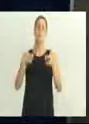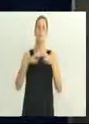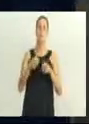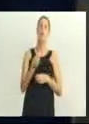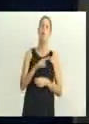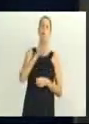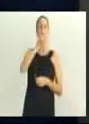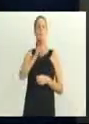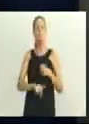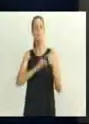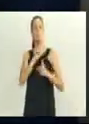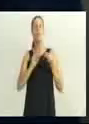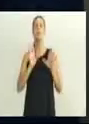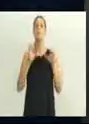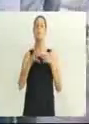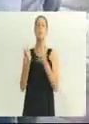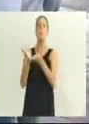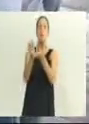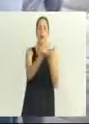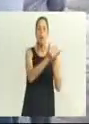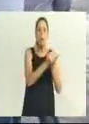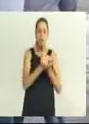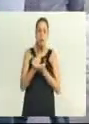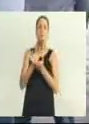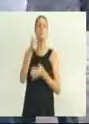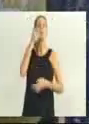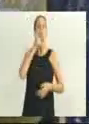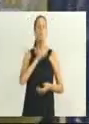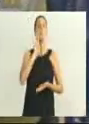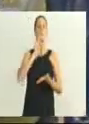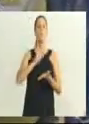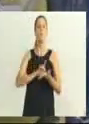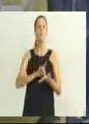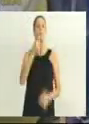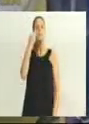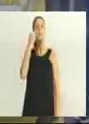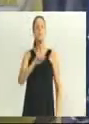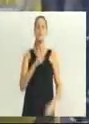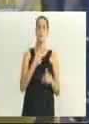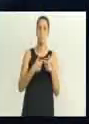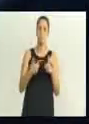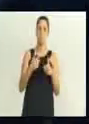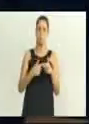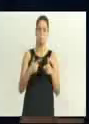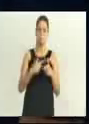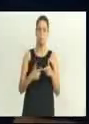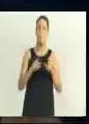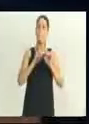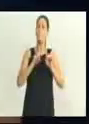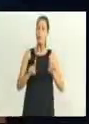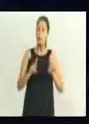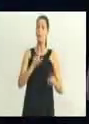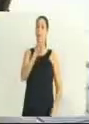conjunto das informações necessárias para que nós possamos apontar os problemas. Agora, o